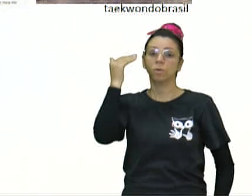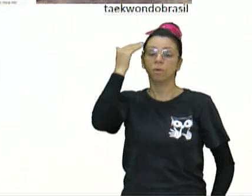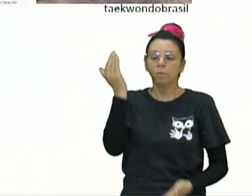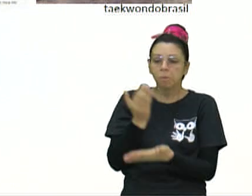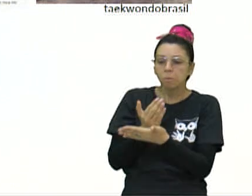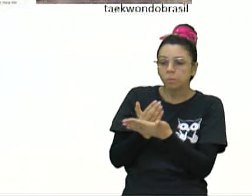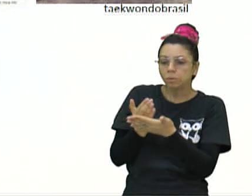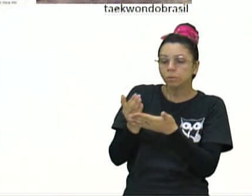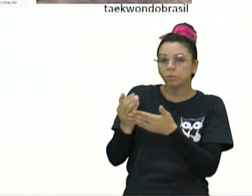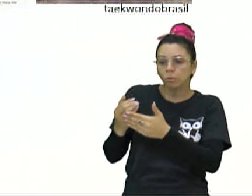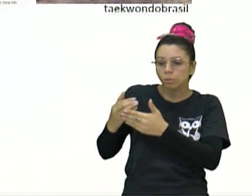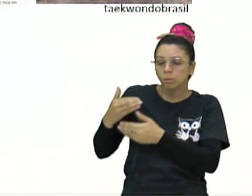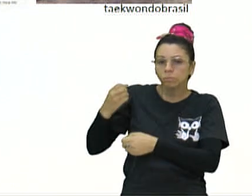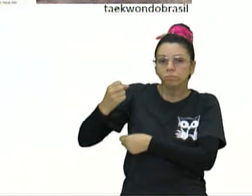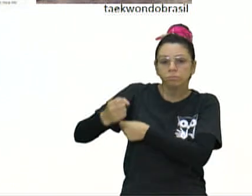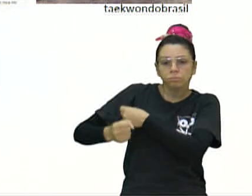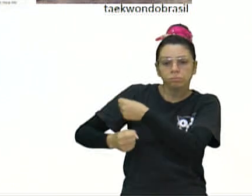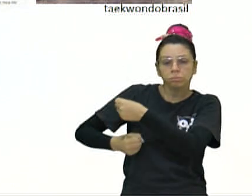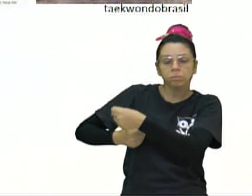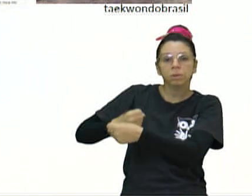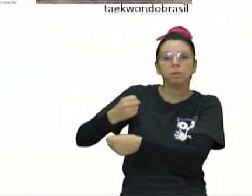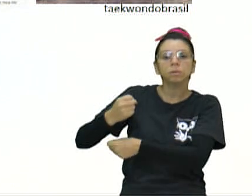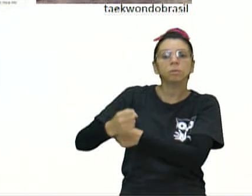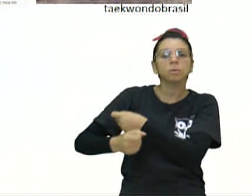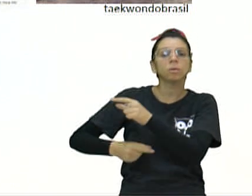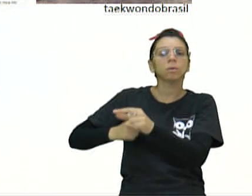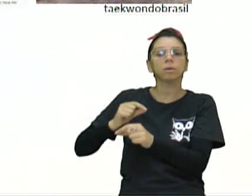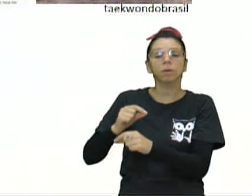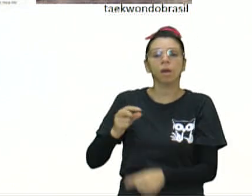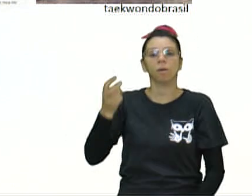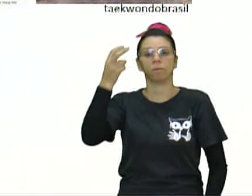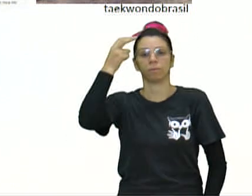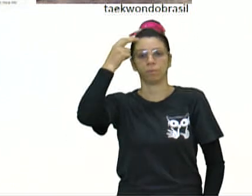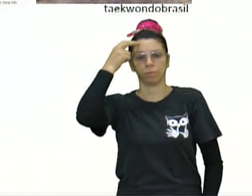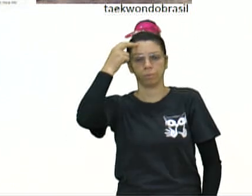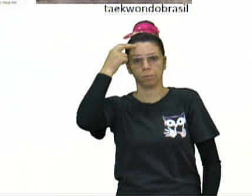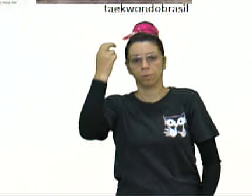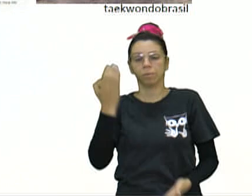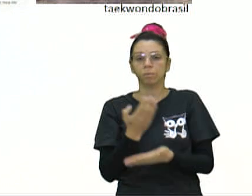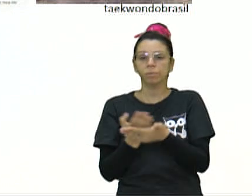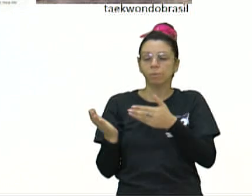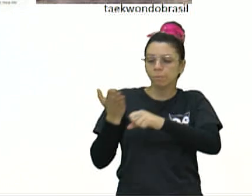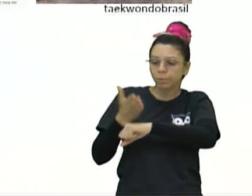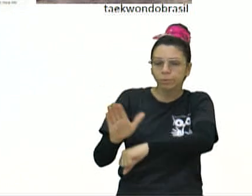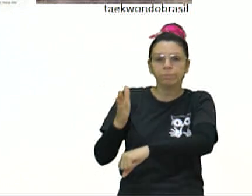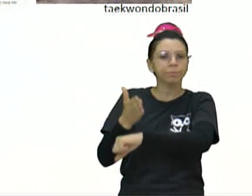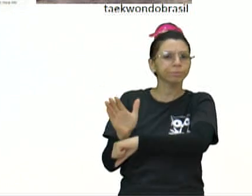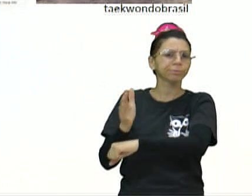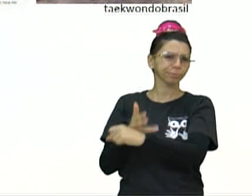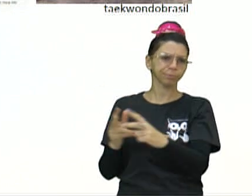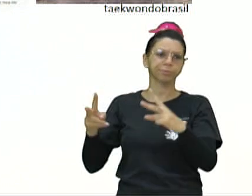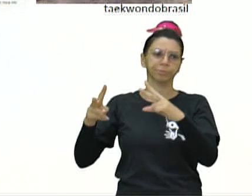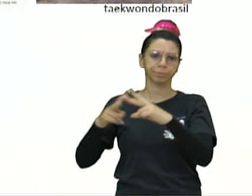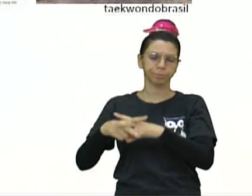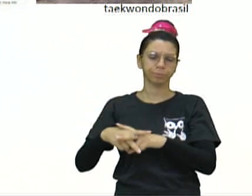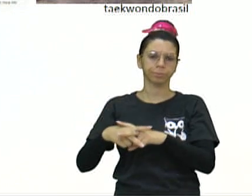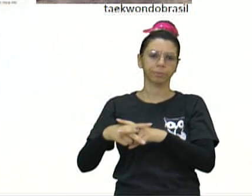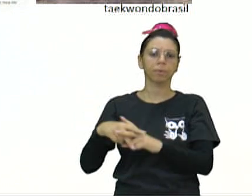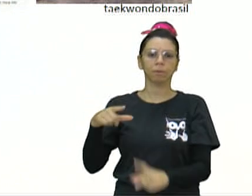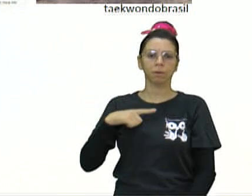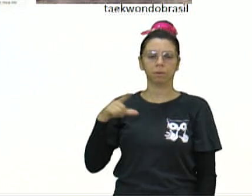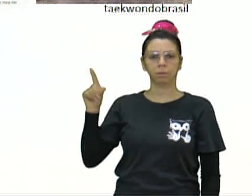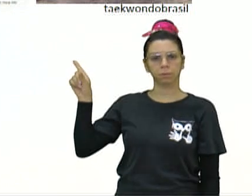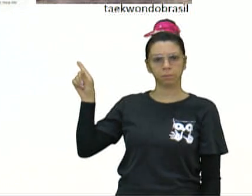coreanos voltando a praticar as artes marciais, né, no país tradicional. Então, aqui temos imagens